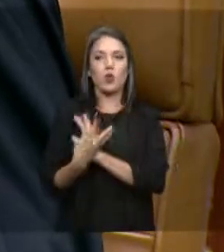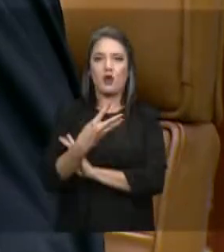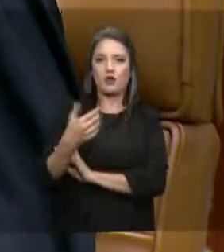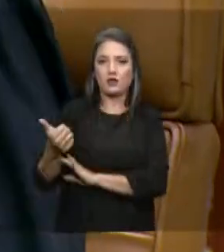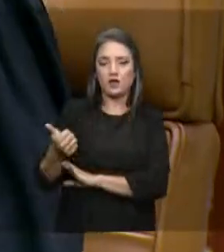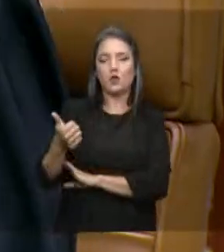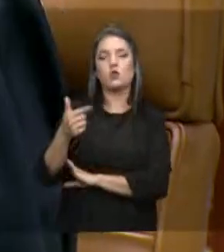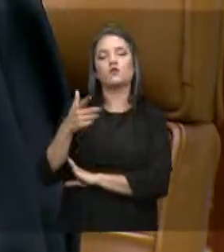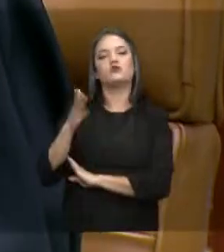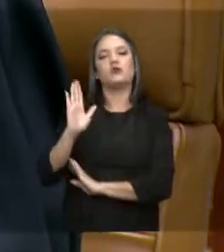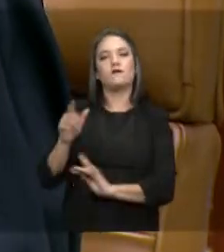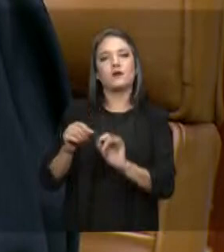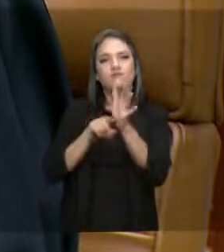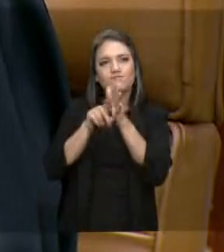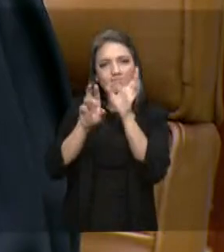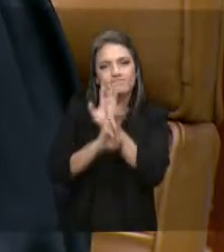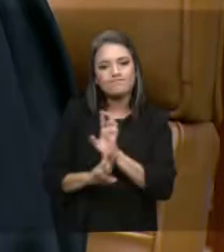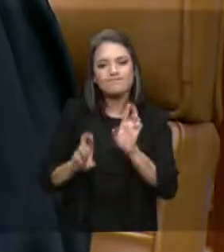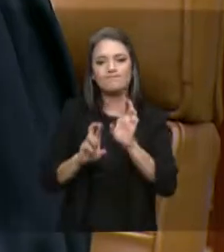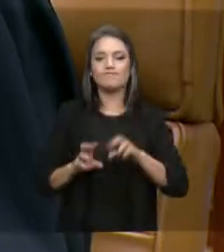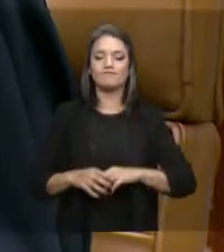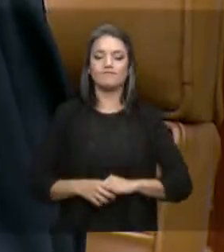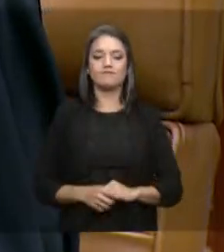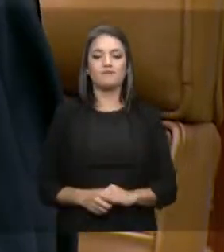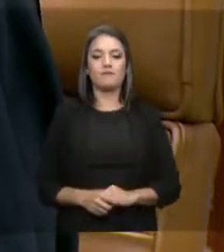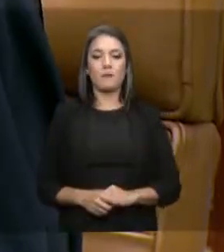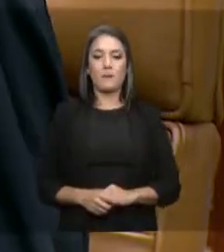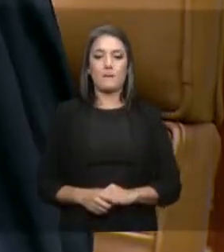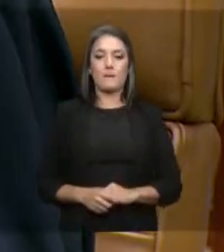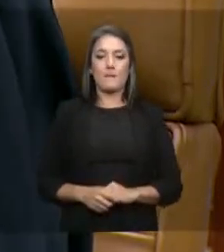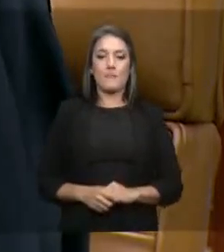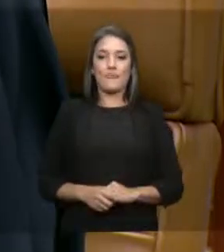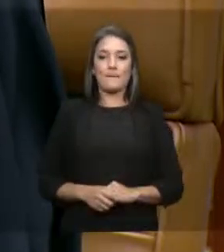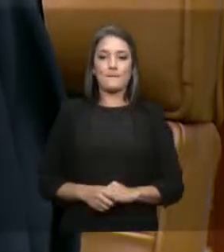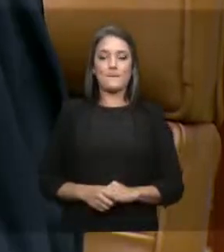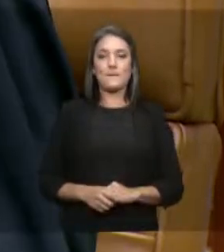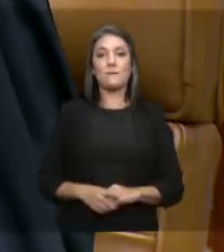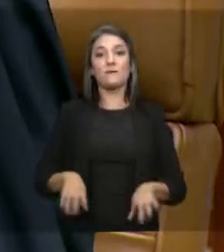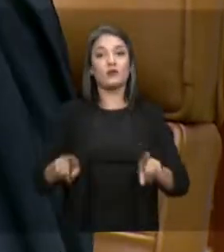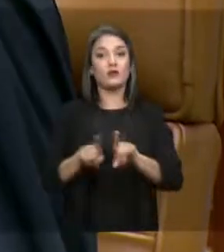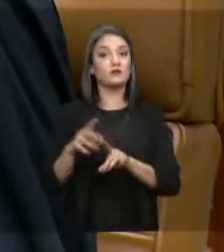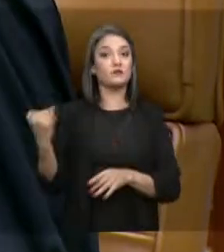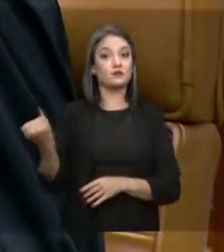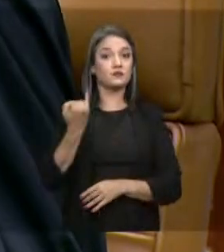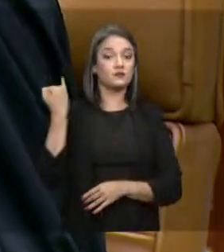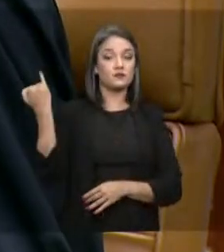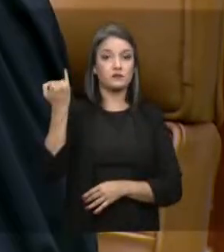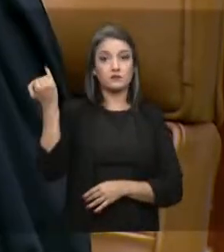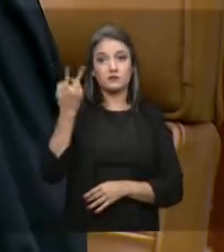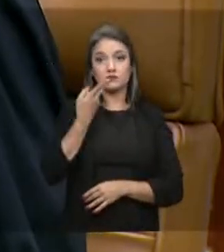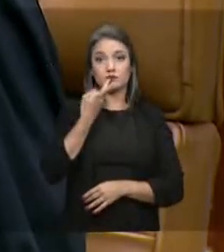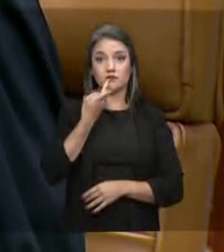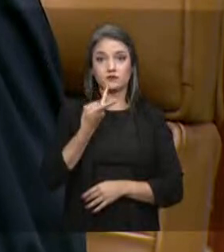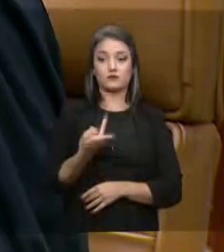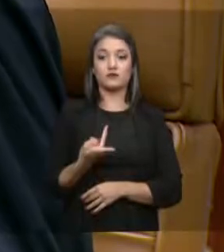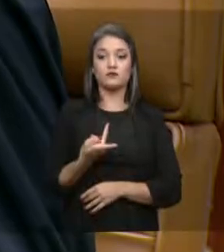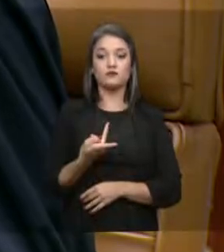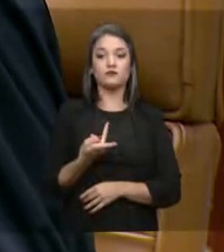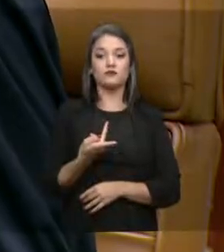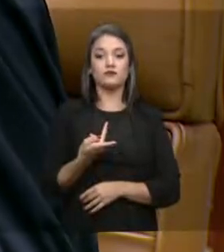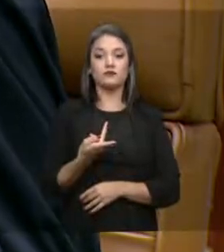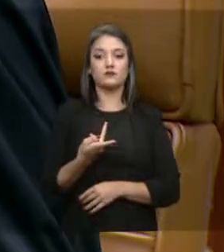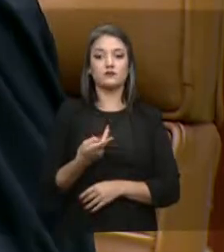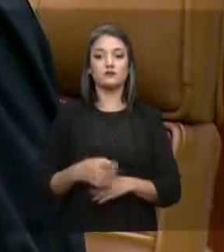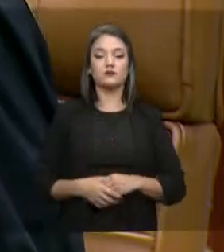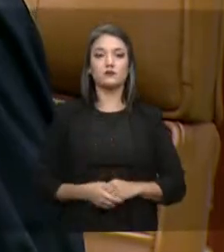nessas investigações Presidente acho que é importante também é salientar é